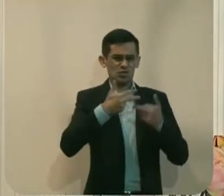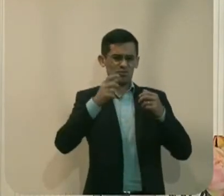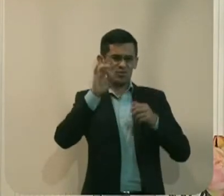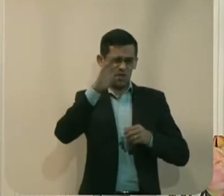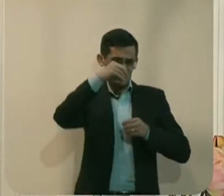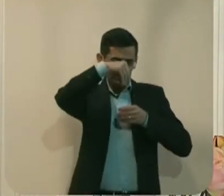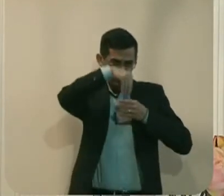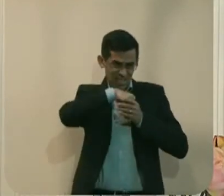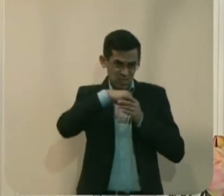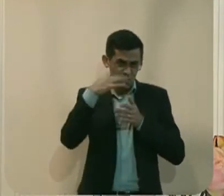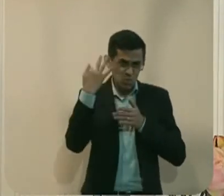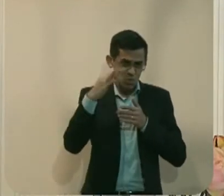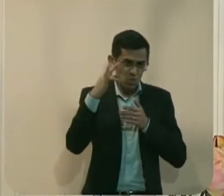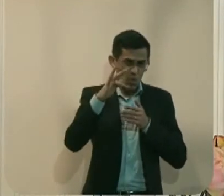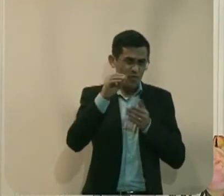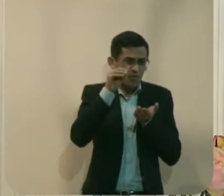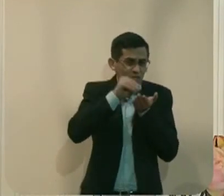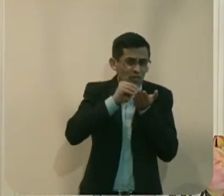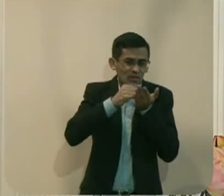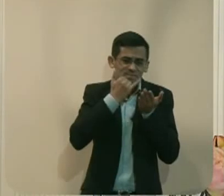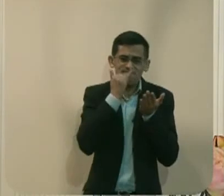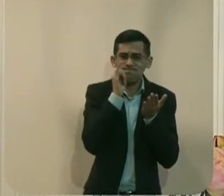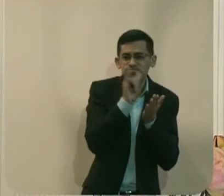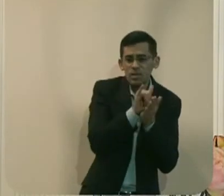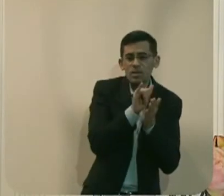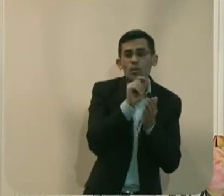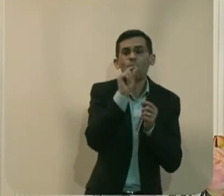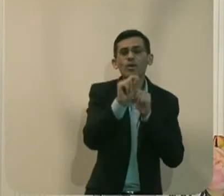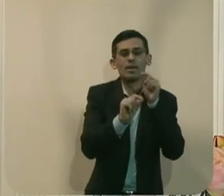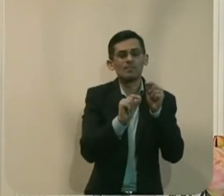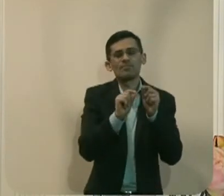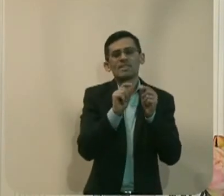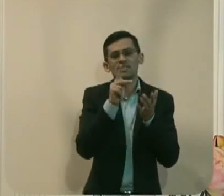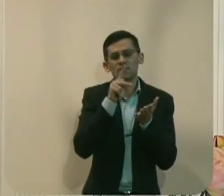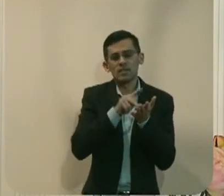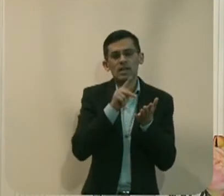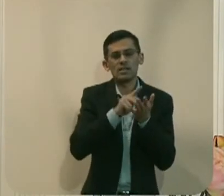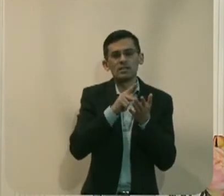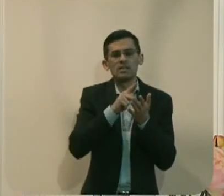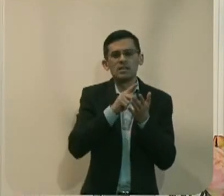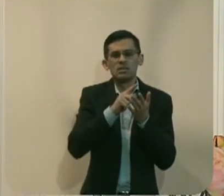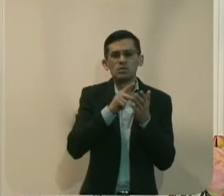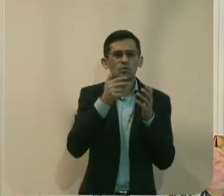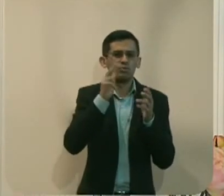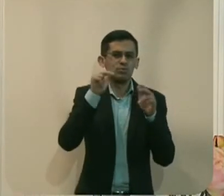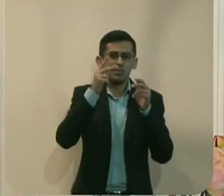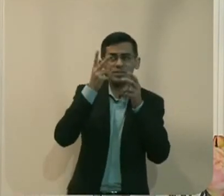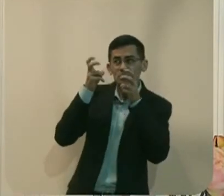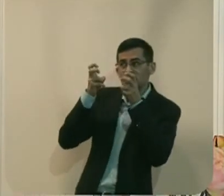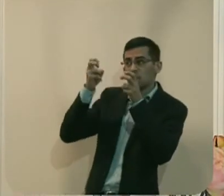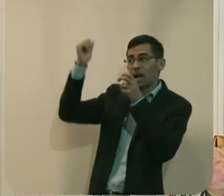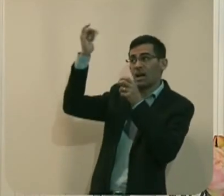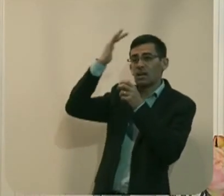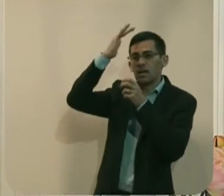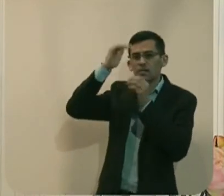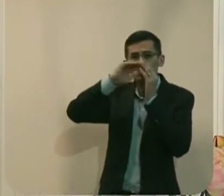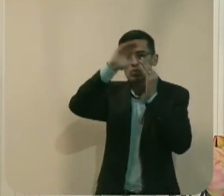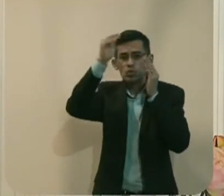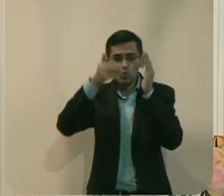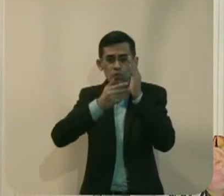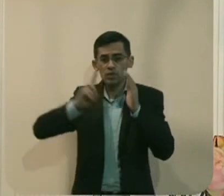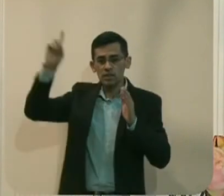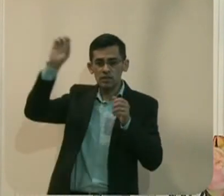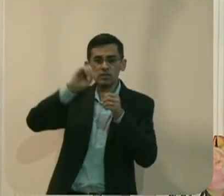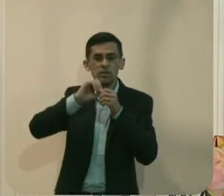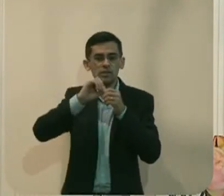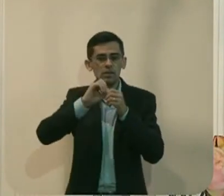dor, sem conseguir perceber as potencialidades da graça, o que Deus está fazendo, os